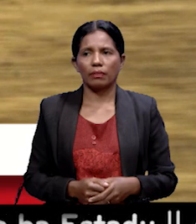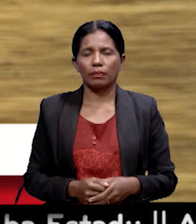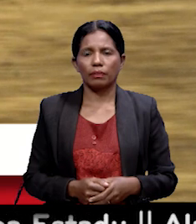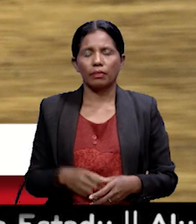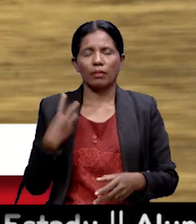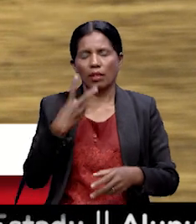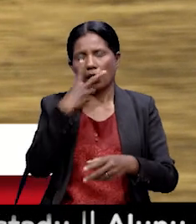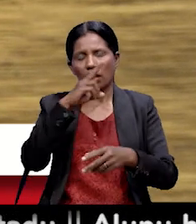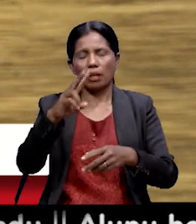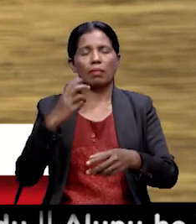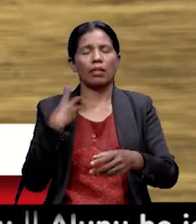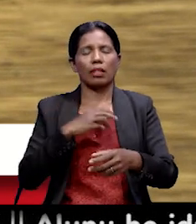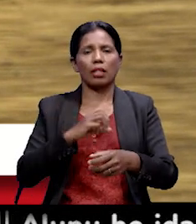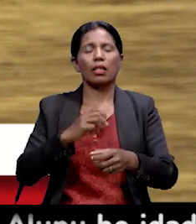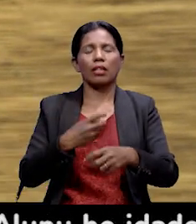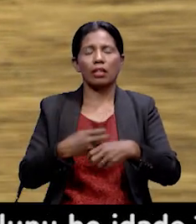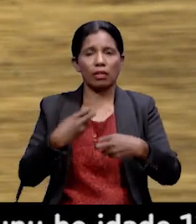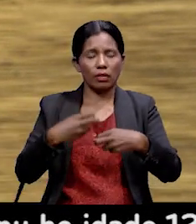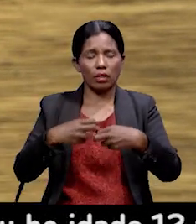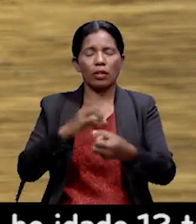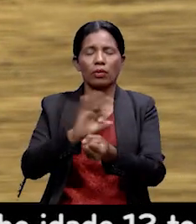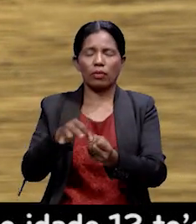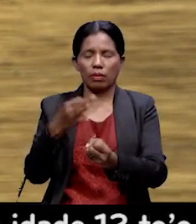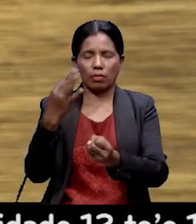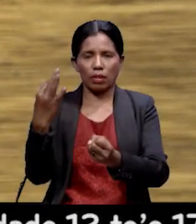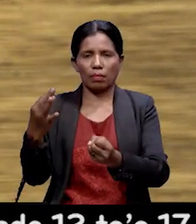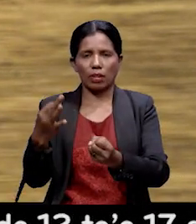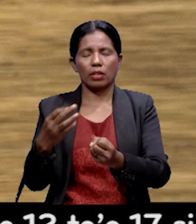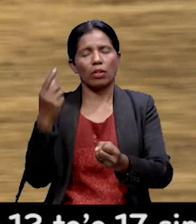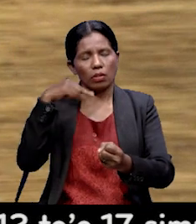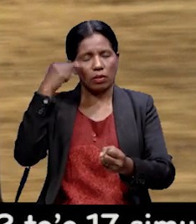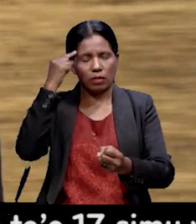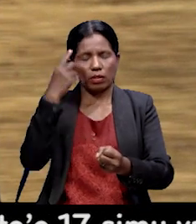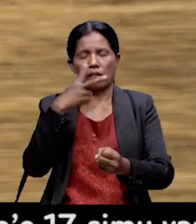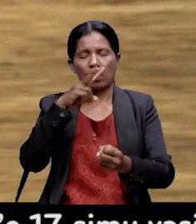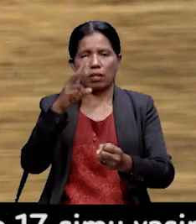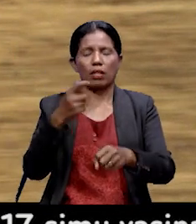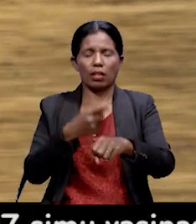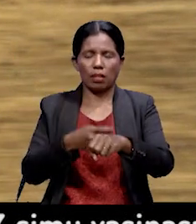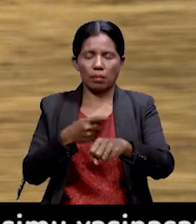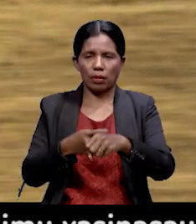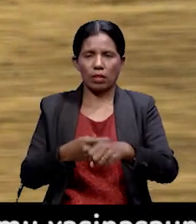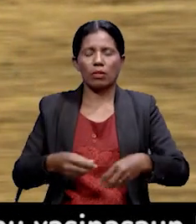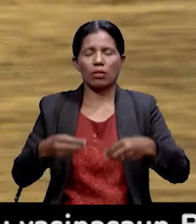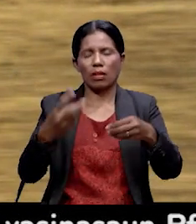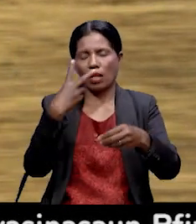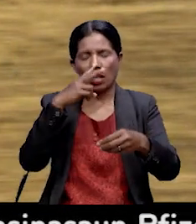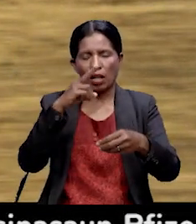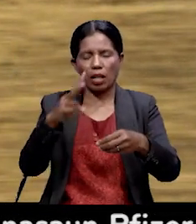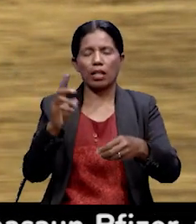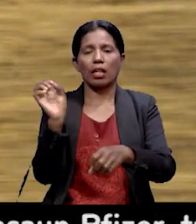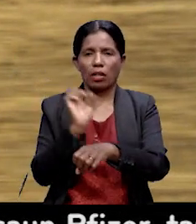pandêmica que se abateu sobre a humanidade no início do ano passado teria um forte impacto sobre a